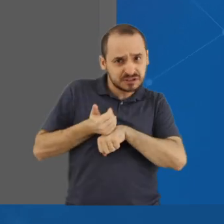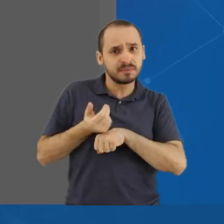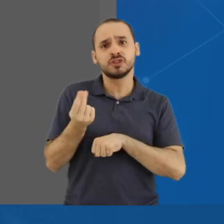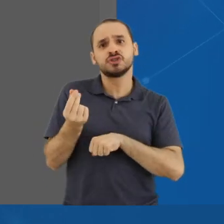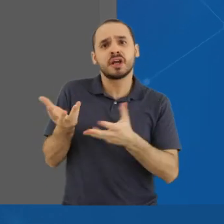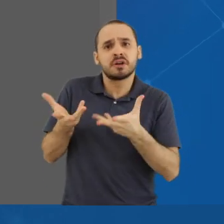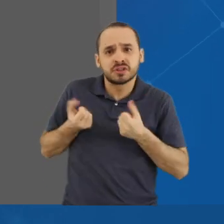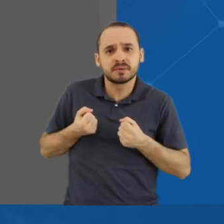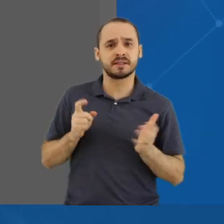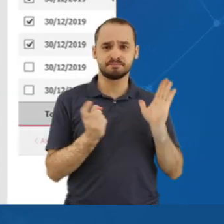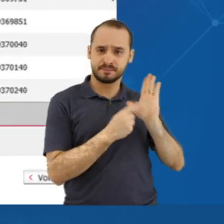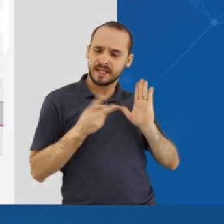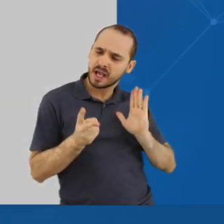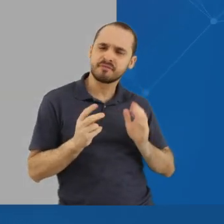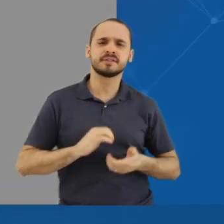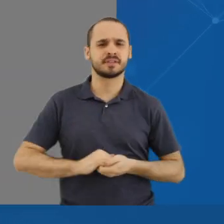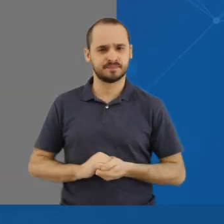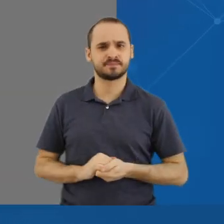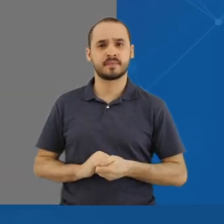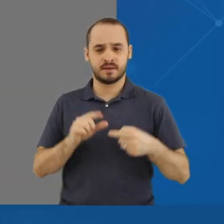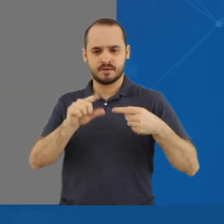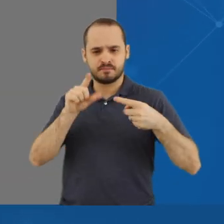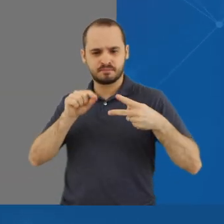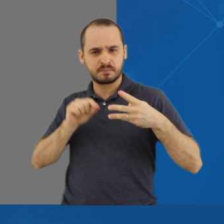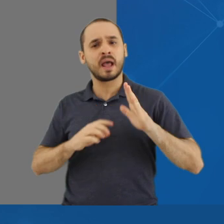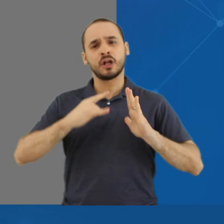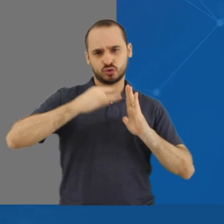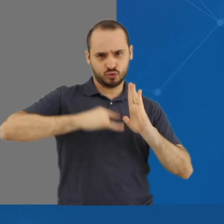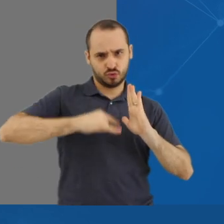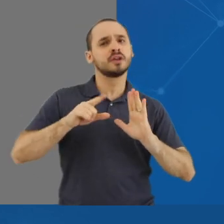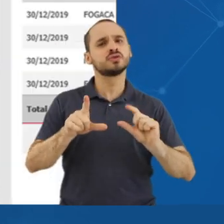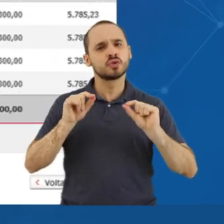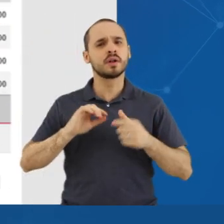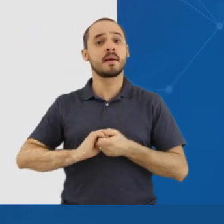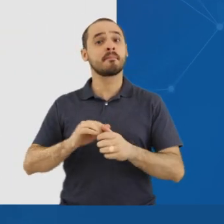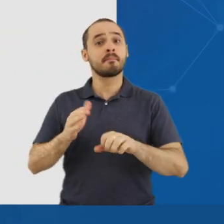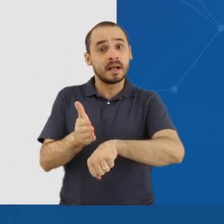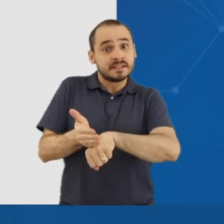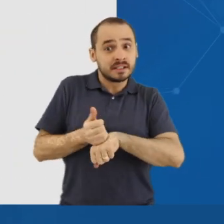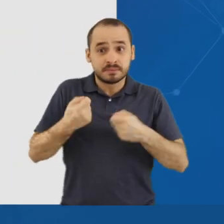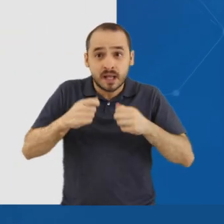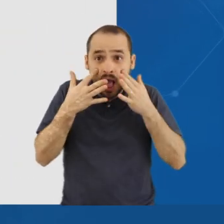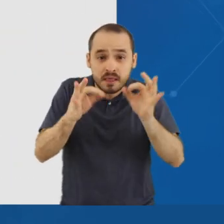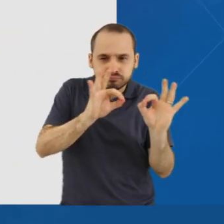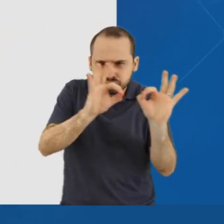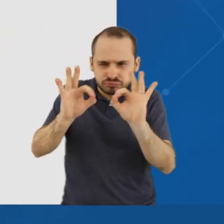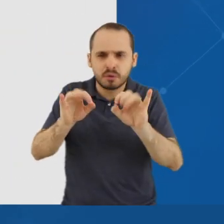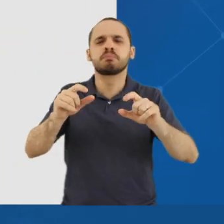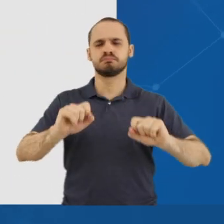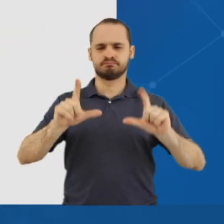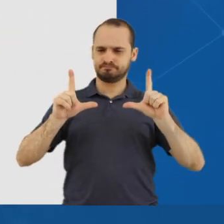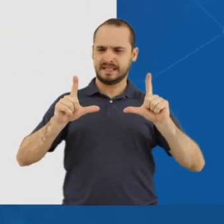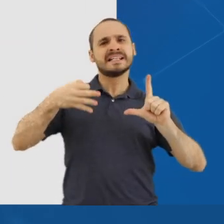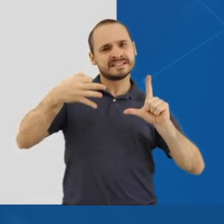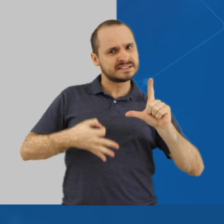e clique em Avançar. Escolha os títulos que serão antecipados. Antes de continuar, confira se os títulos